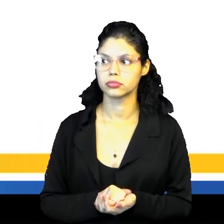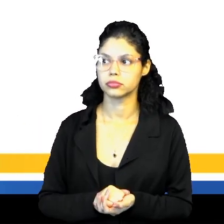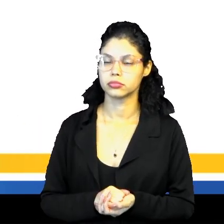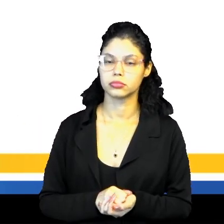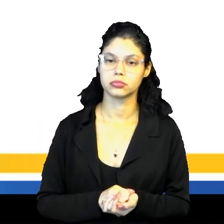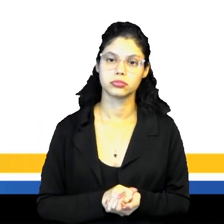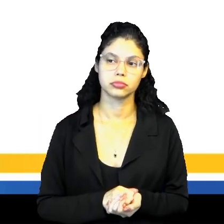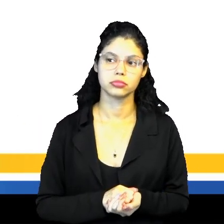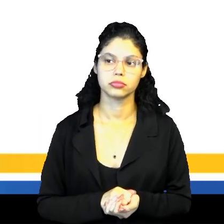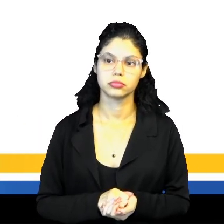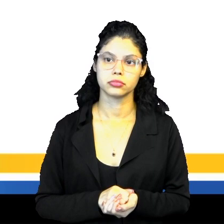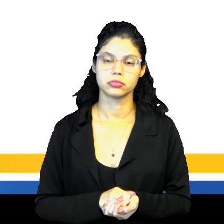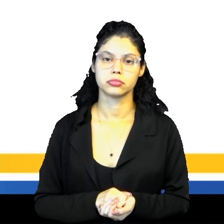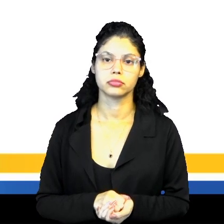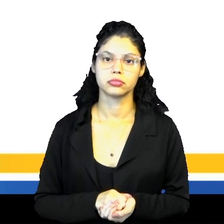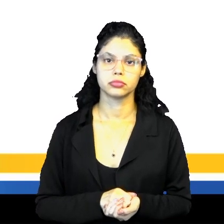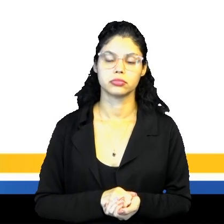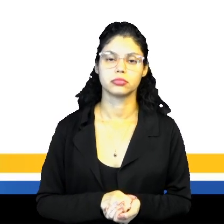sendo aí